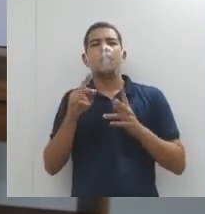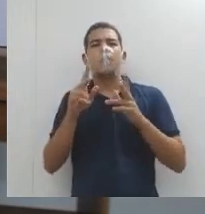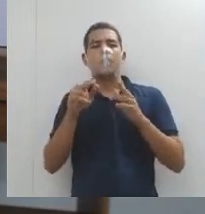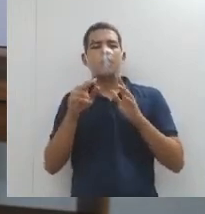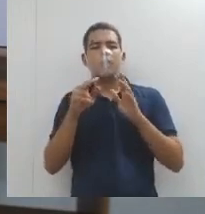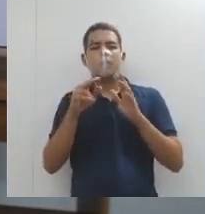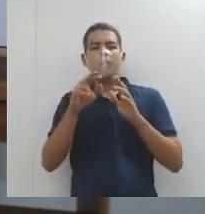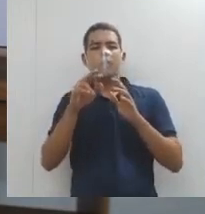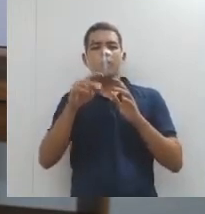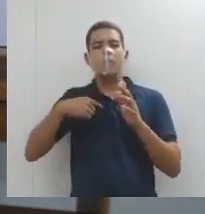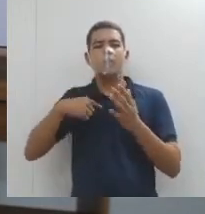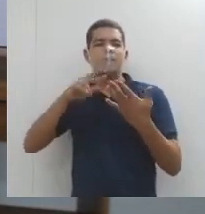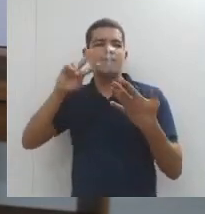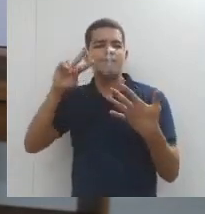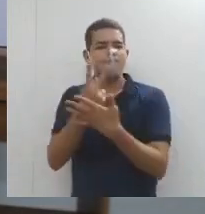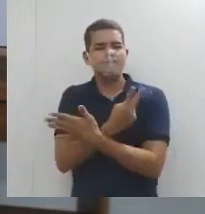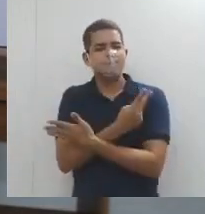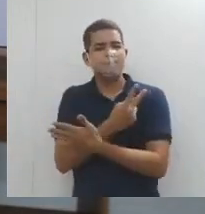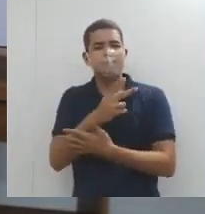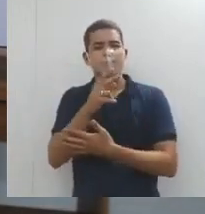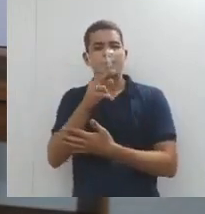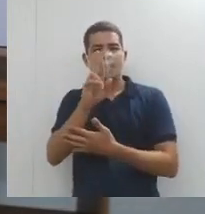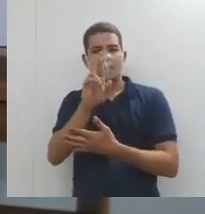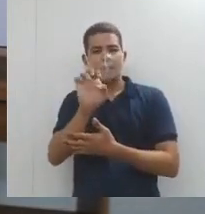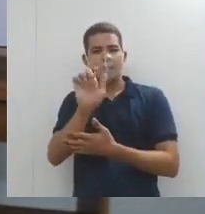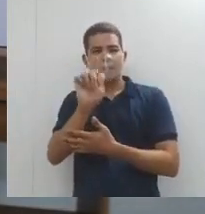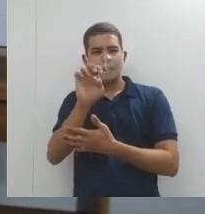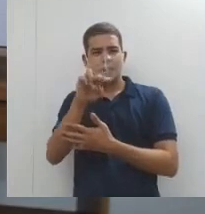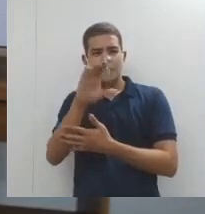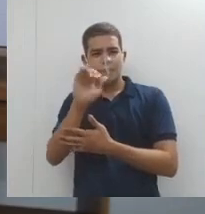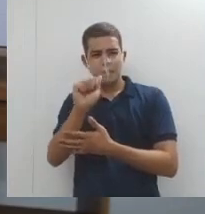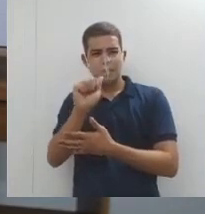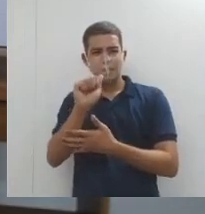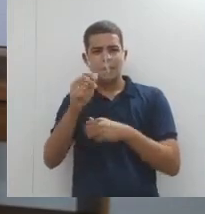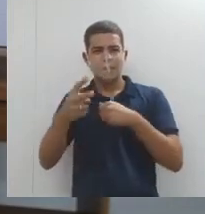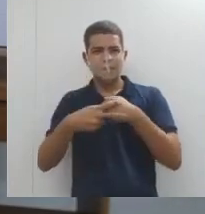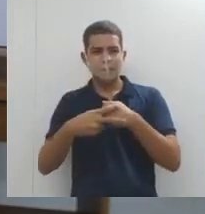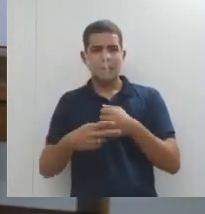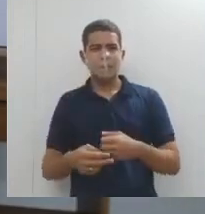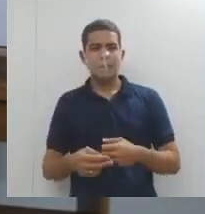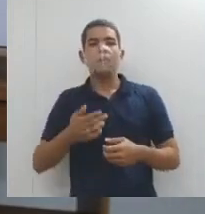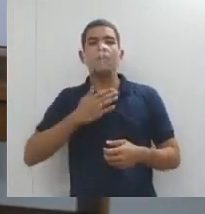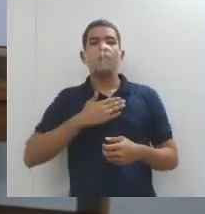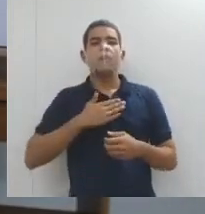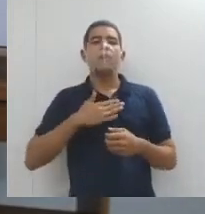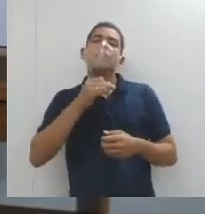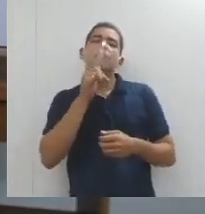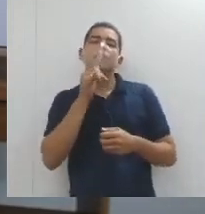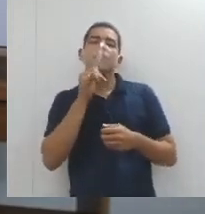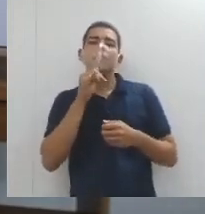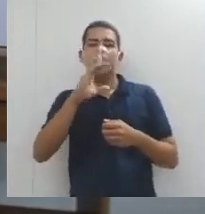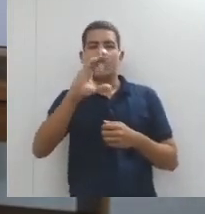regência verbal na linguagem coloquial. Tá entendendo? Presta atenção. No coloquial, esses verbos que